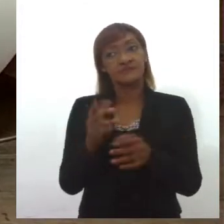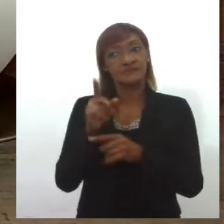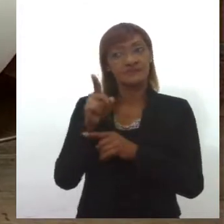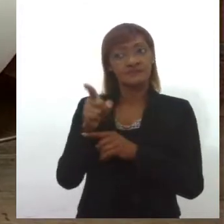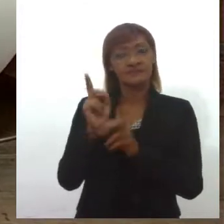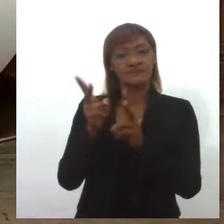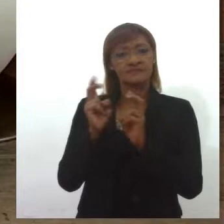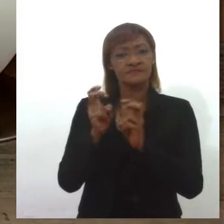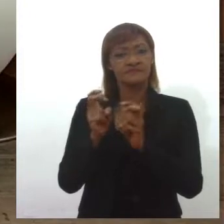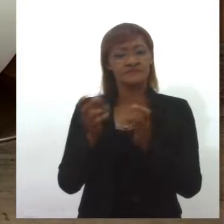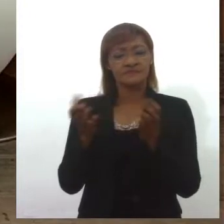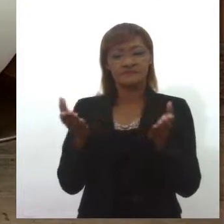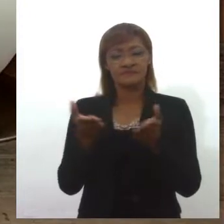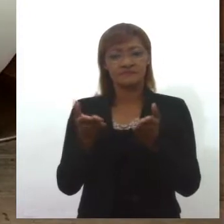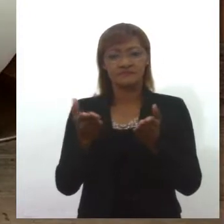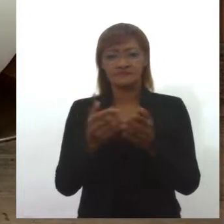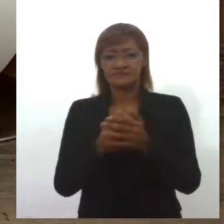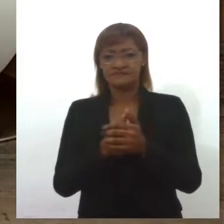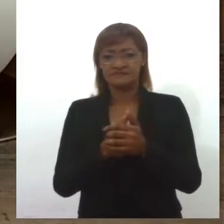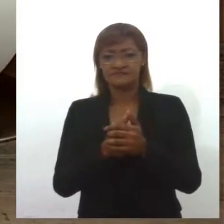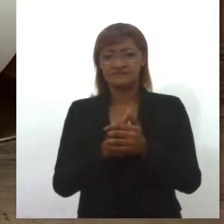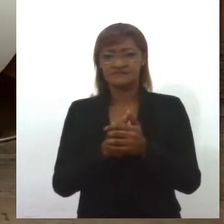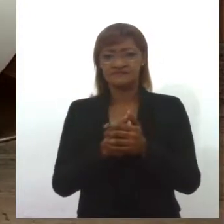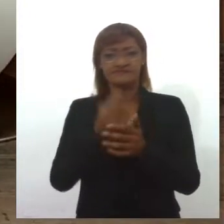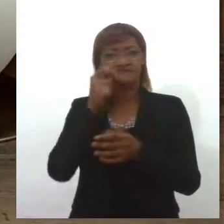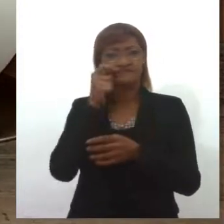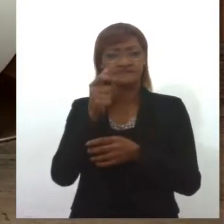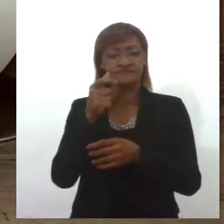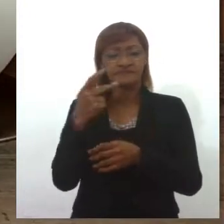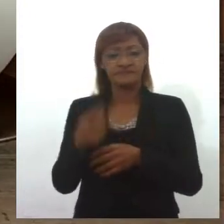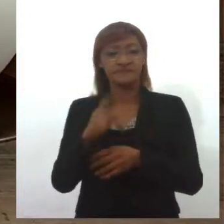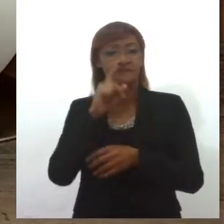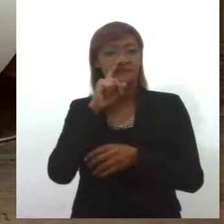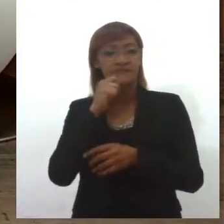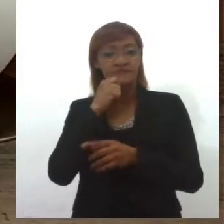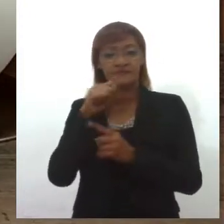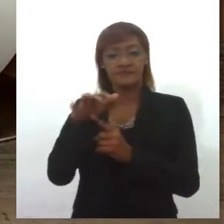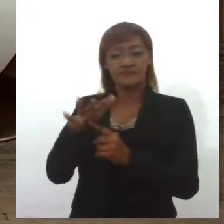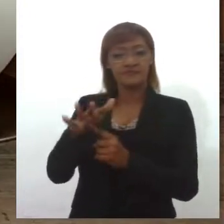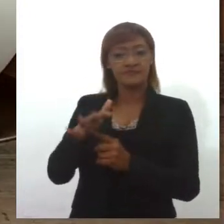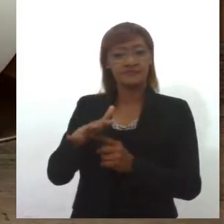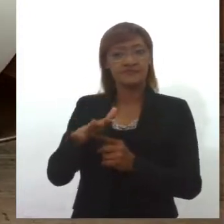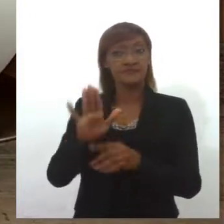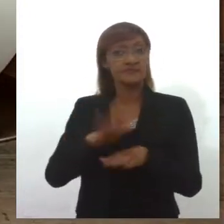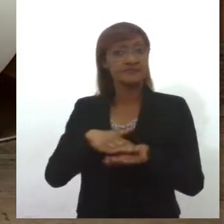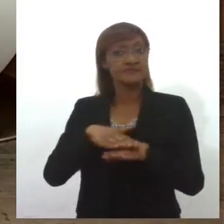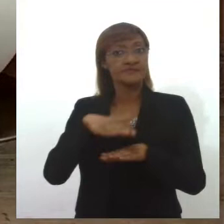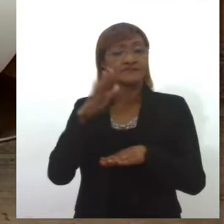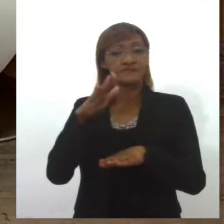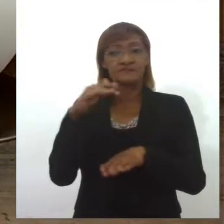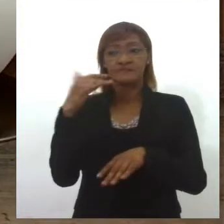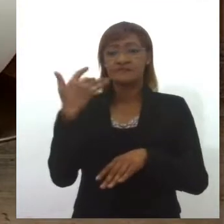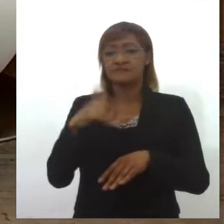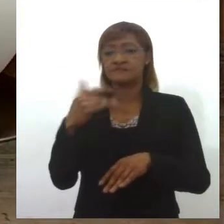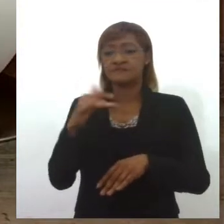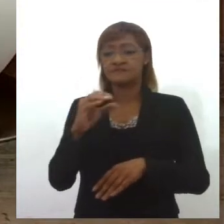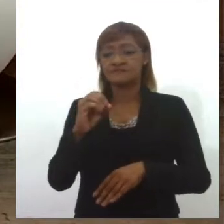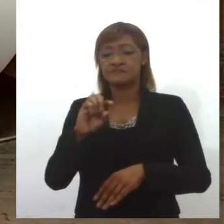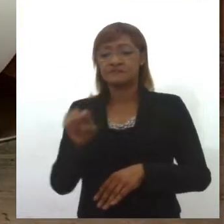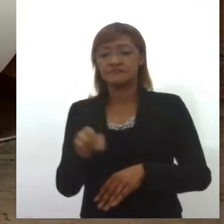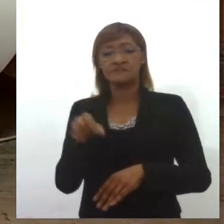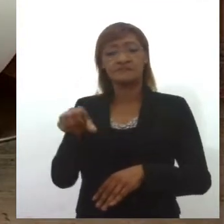vendo nos jornais, né, que a cesta básica de Aracaju foi a mais cara do país, uma inflação de 0,90%.